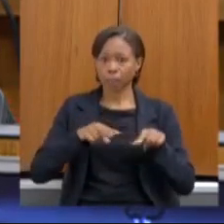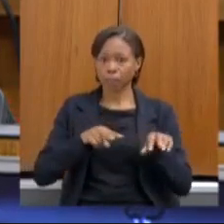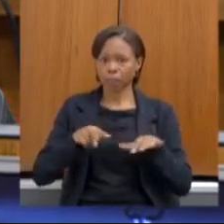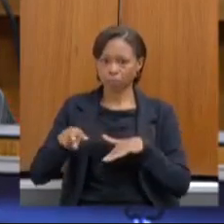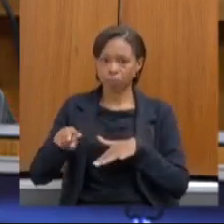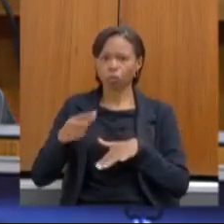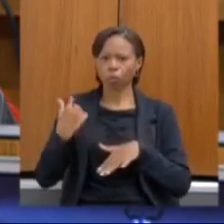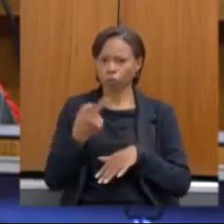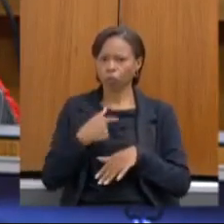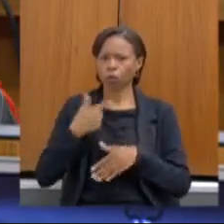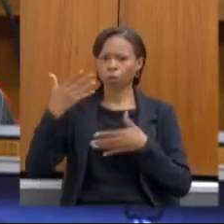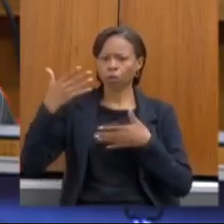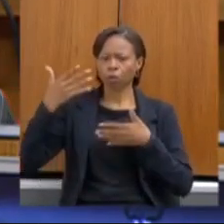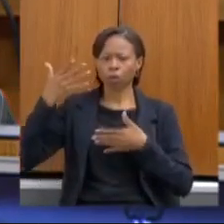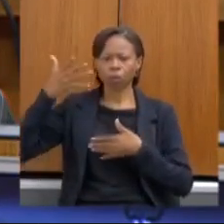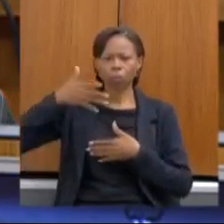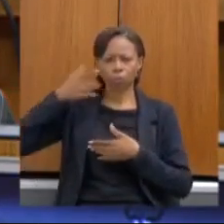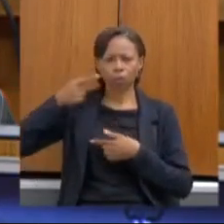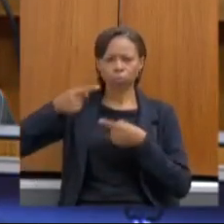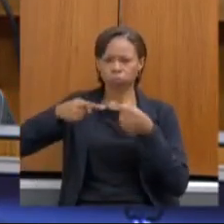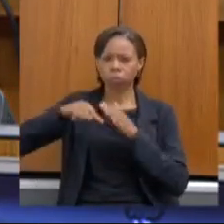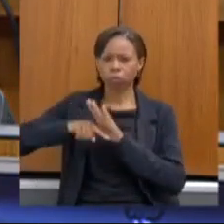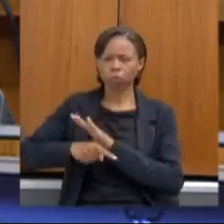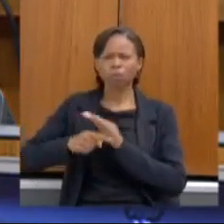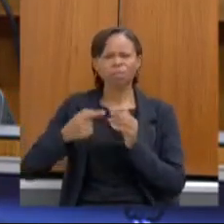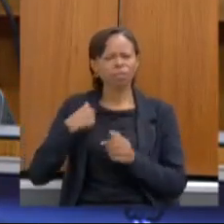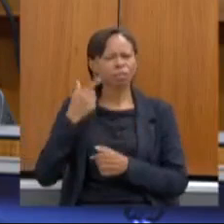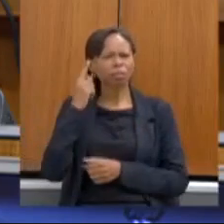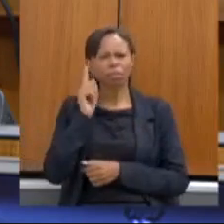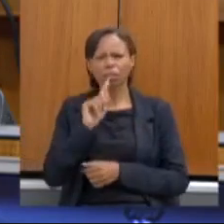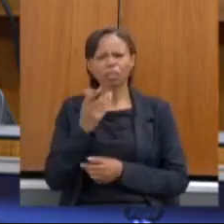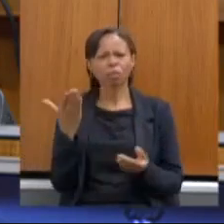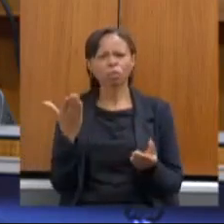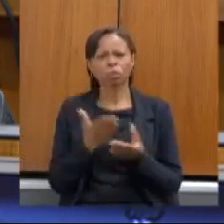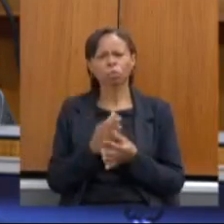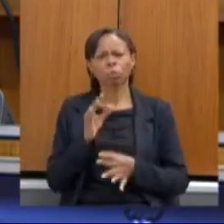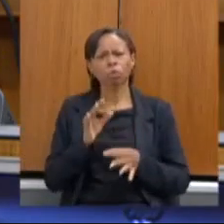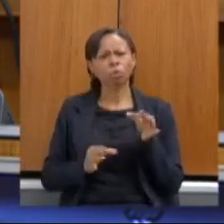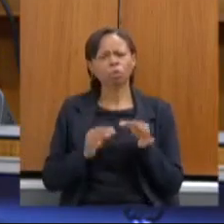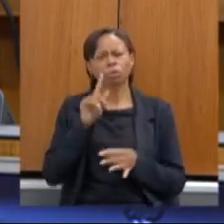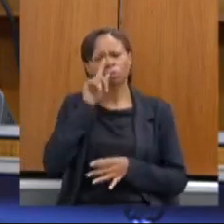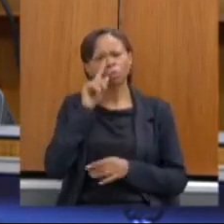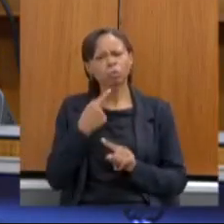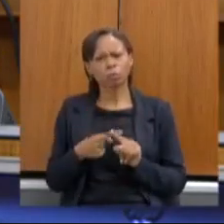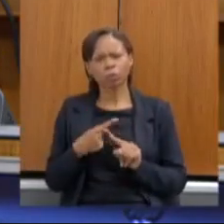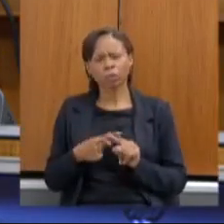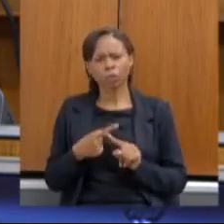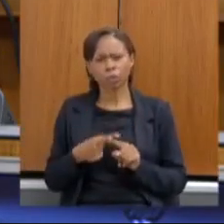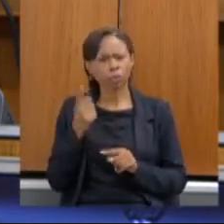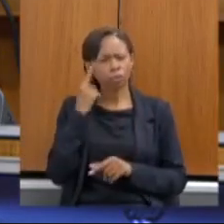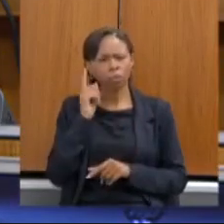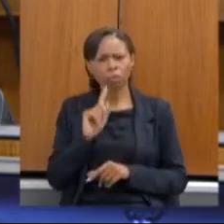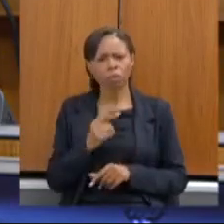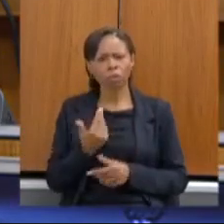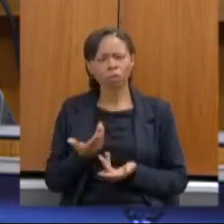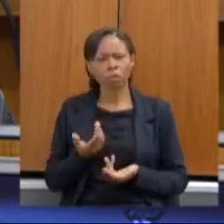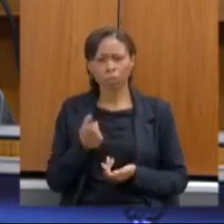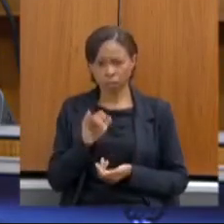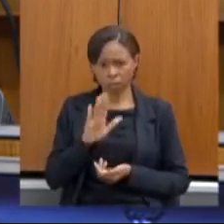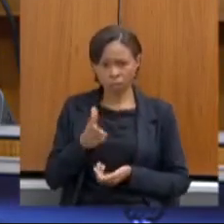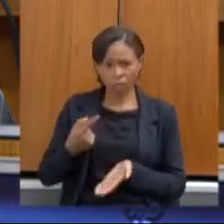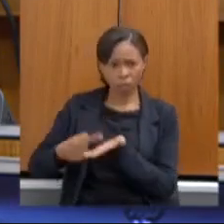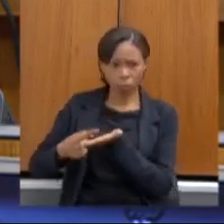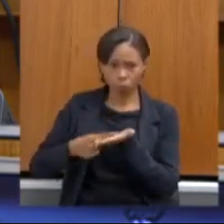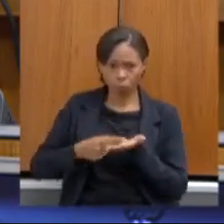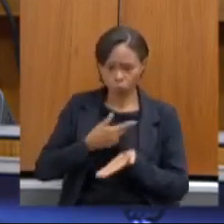teremos que se aprofundar o debate eu não entendi qual é o risco de judicializar e se foi feito um acordo do qual o governo